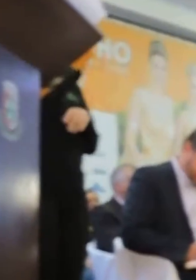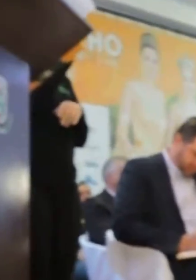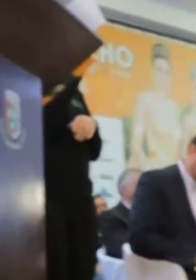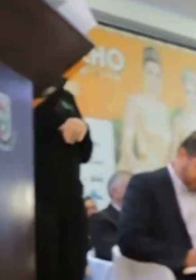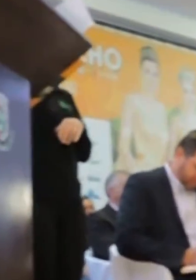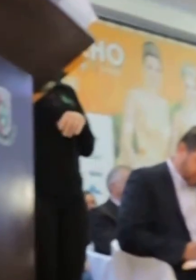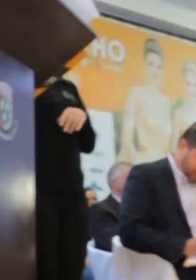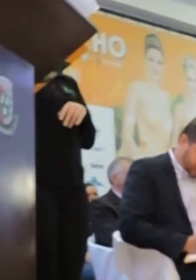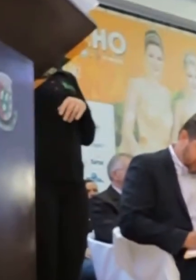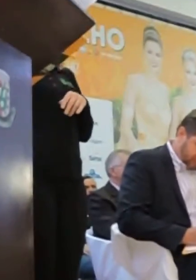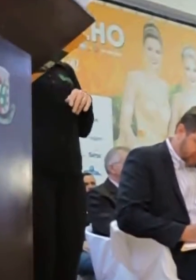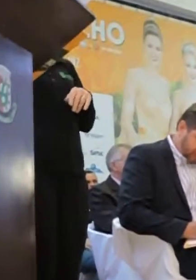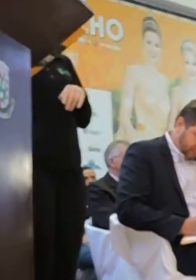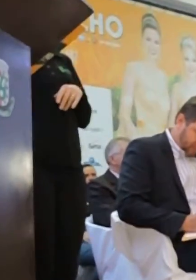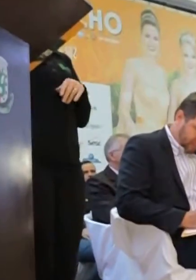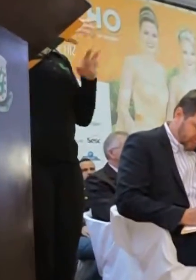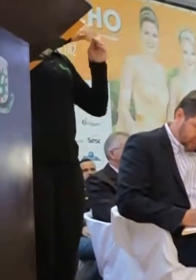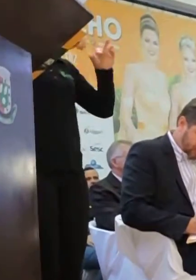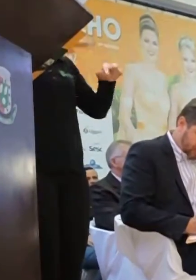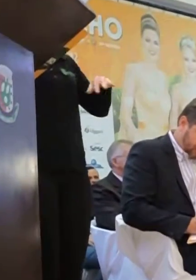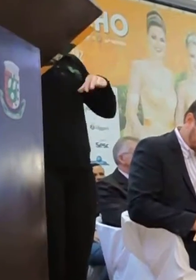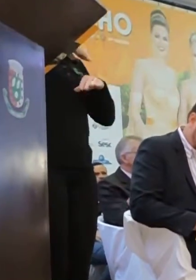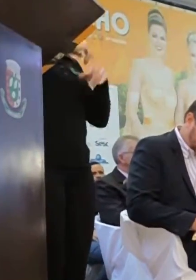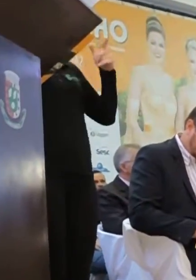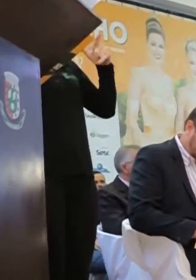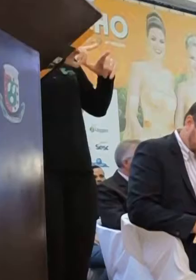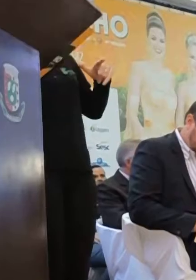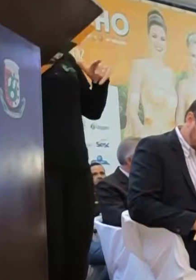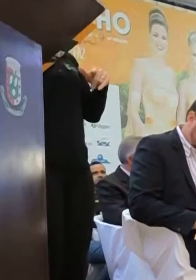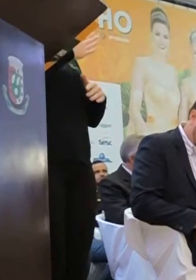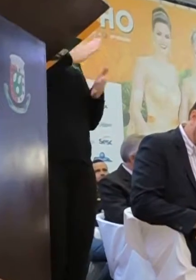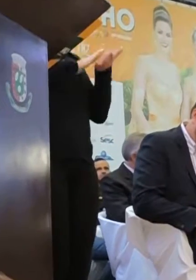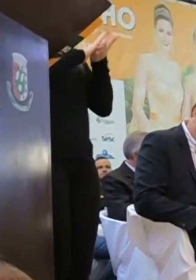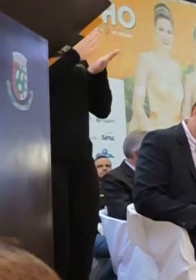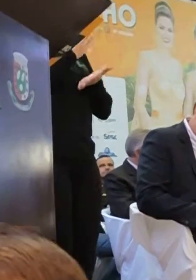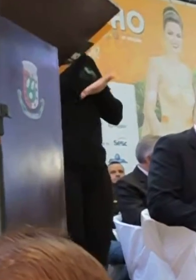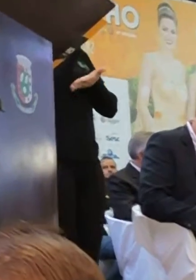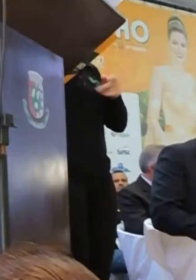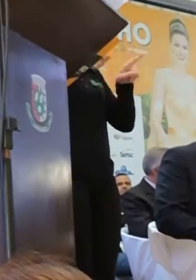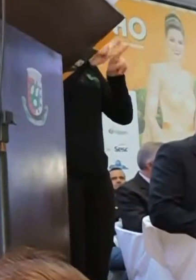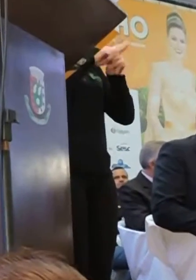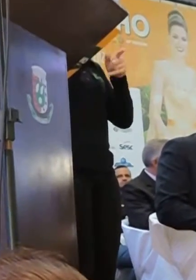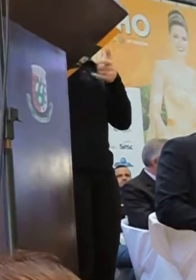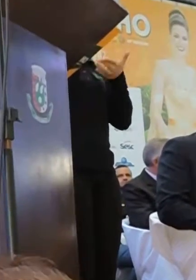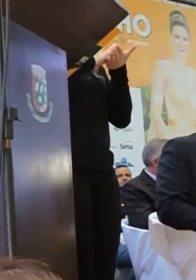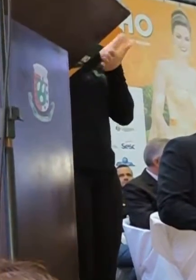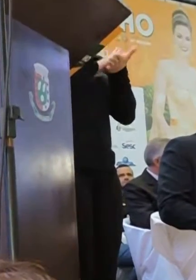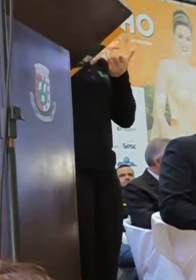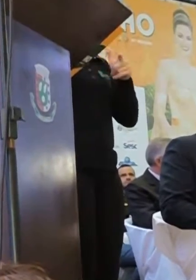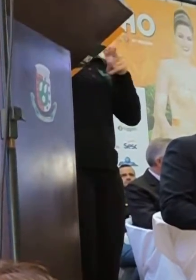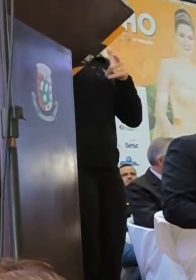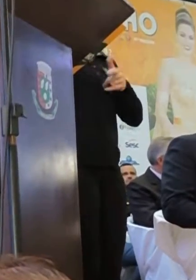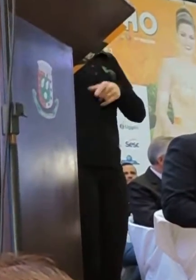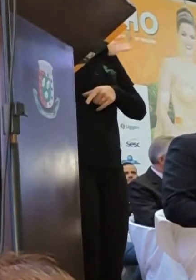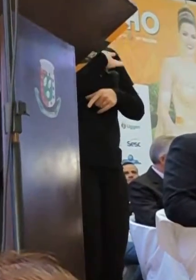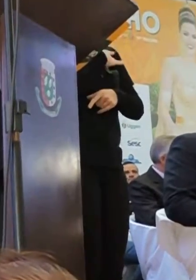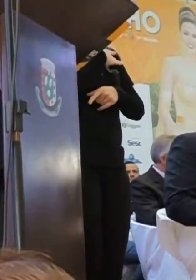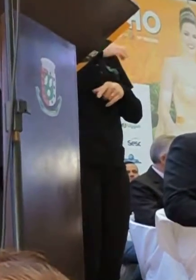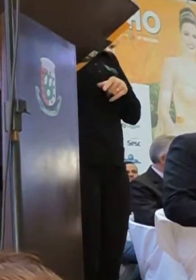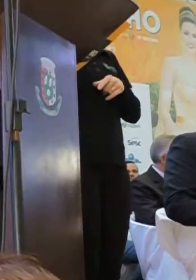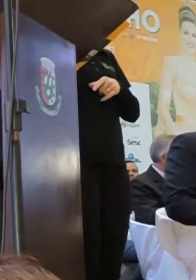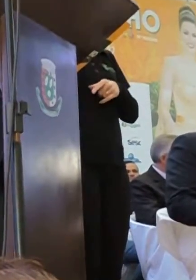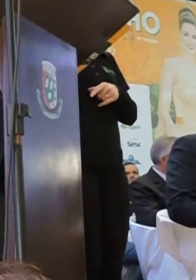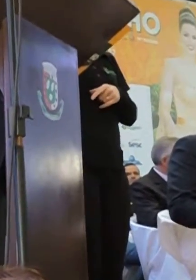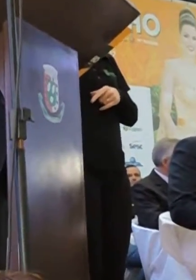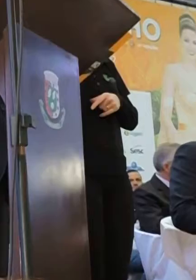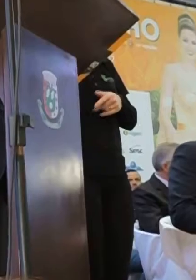terra sem males, um lugar onde não havia fome, guerras e doenças. Este mito